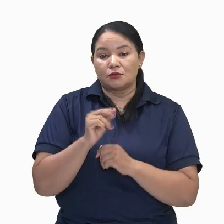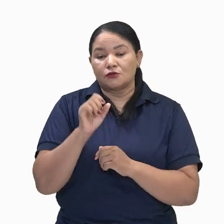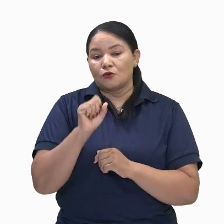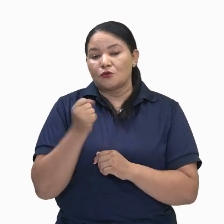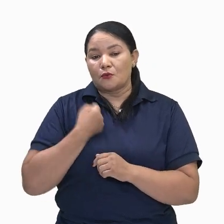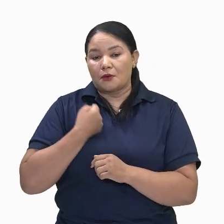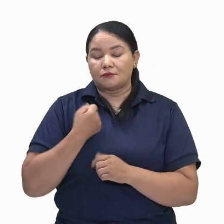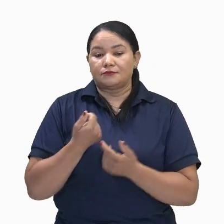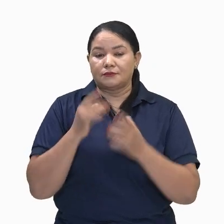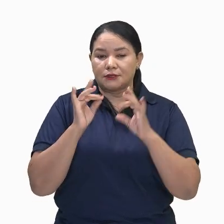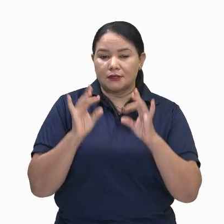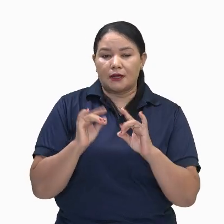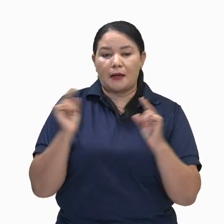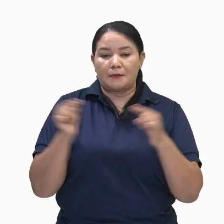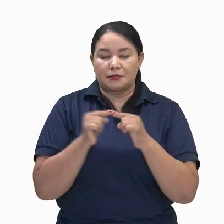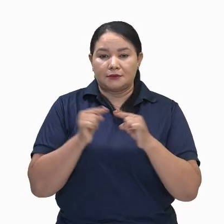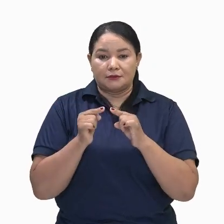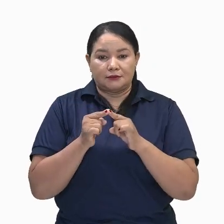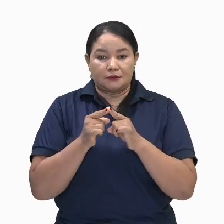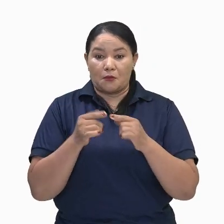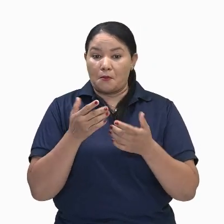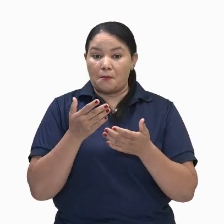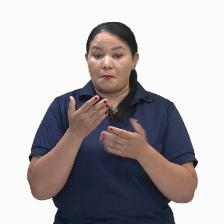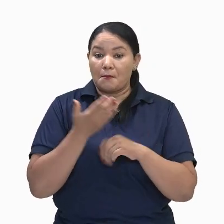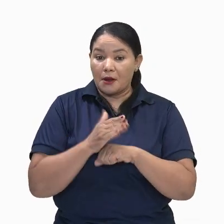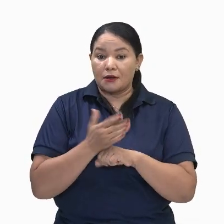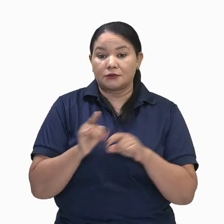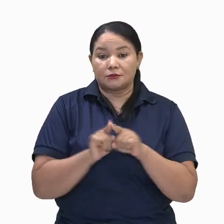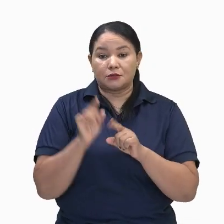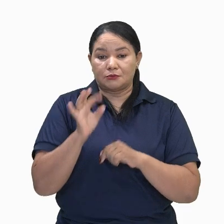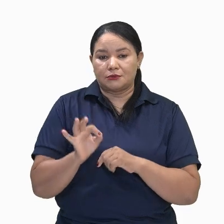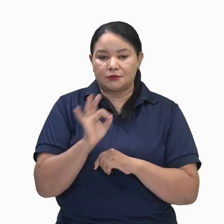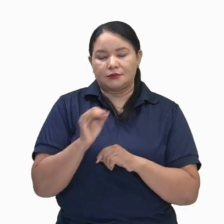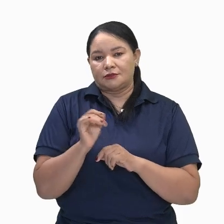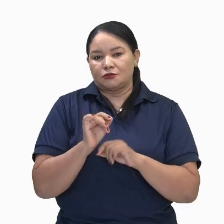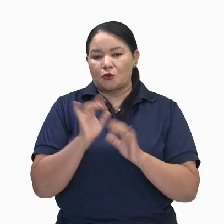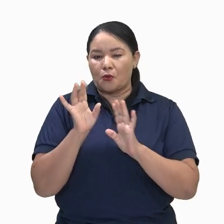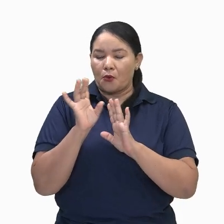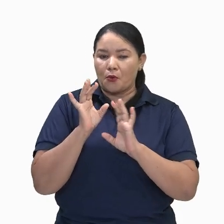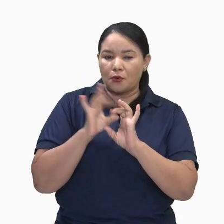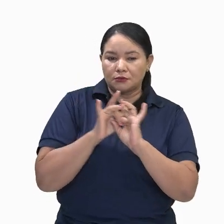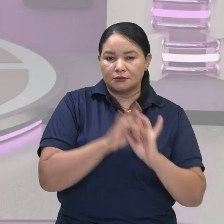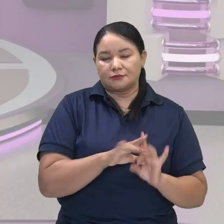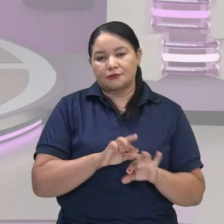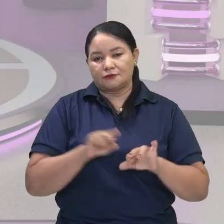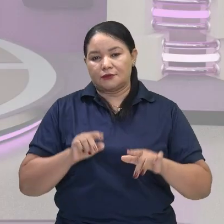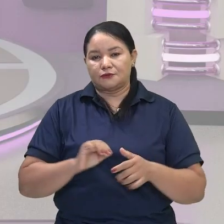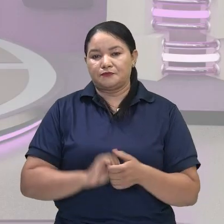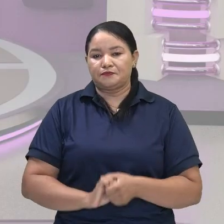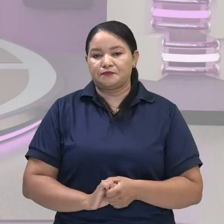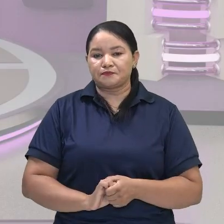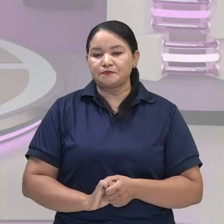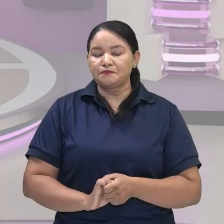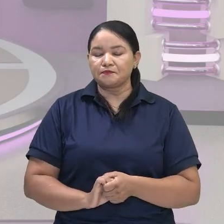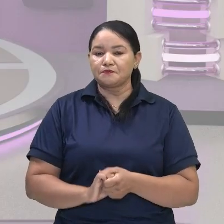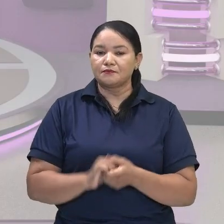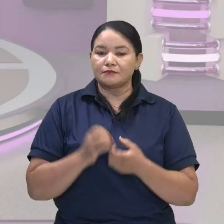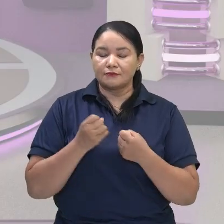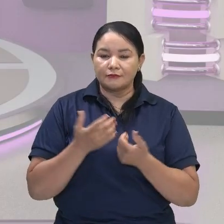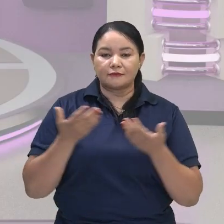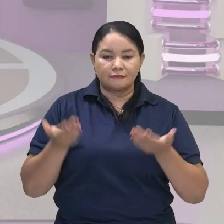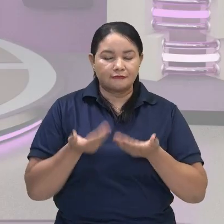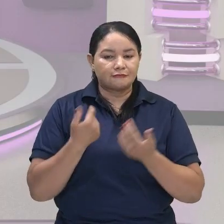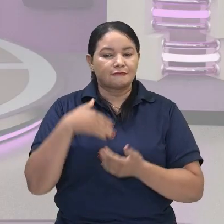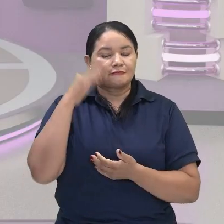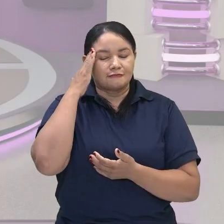numérica. Detalhamento. Aplicações práticas de porcentagem em vários contextos. Muito bem, meus queridos alunos, já sabemos